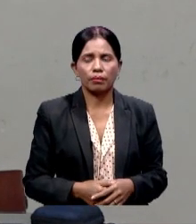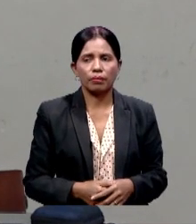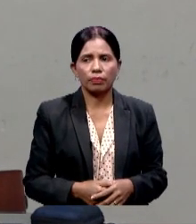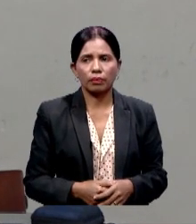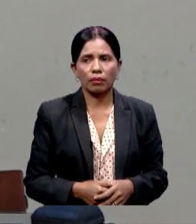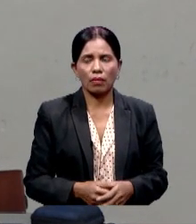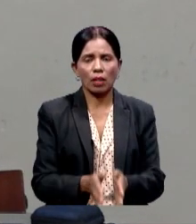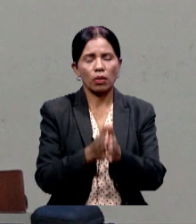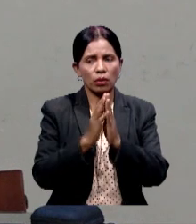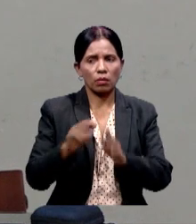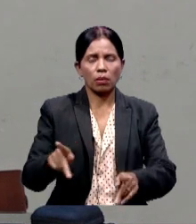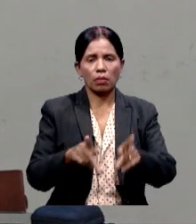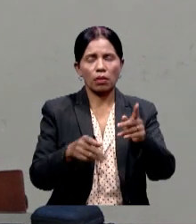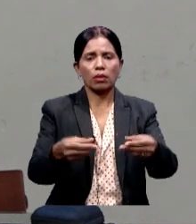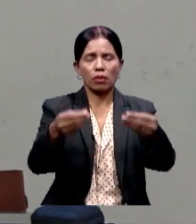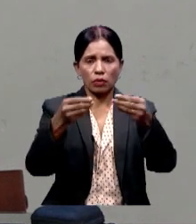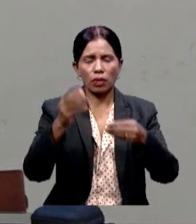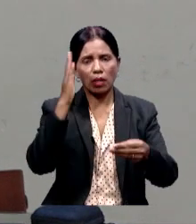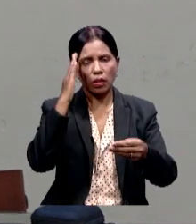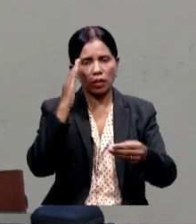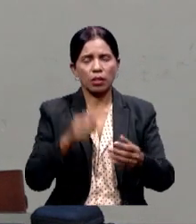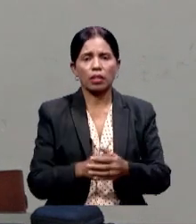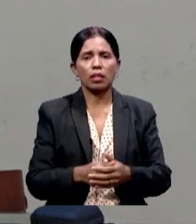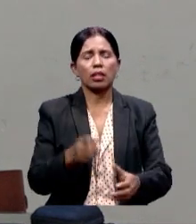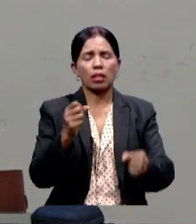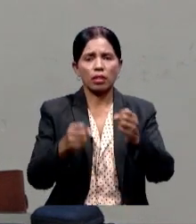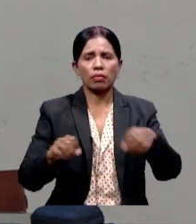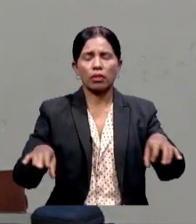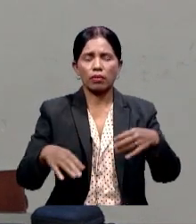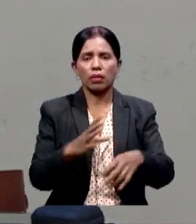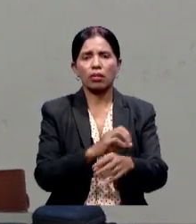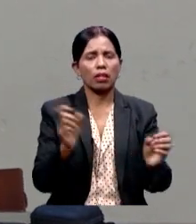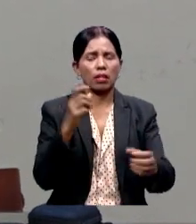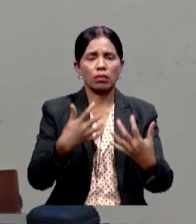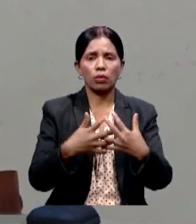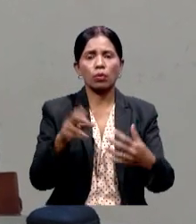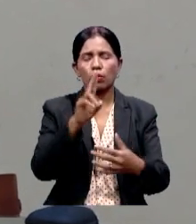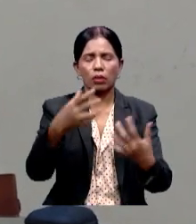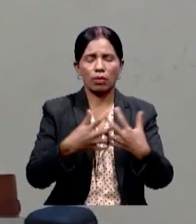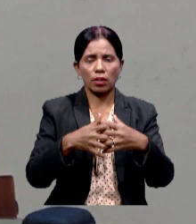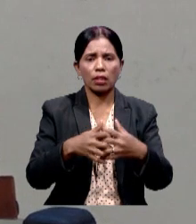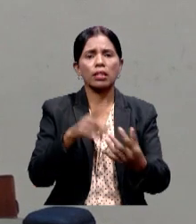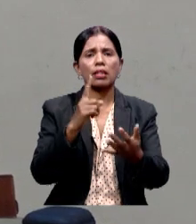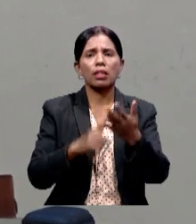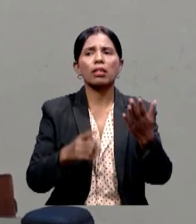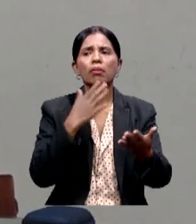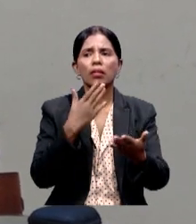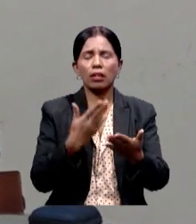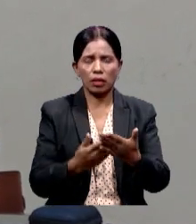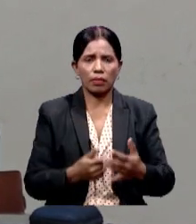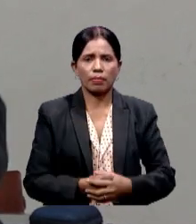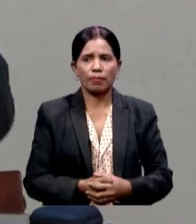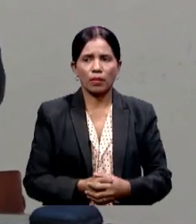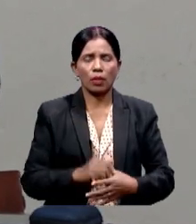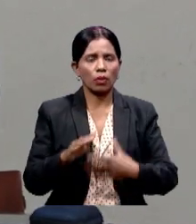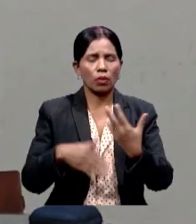que lutar. Público, pelo porra noin. Sekarang sistema digital ne ladun fair, tidak mak dia. Tapi sistema digital ne